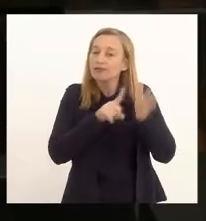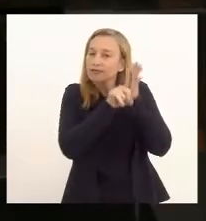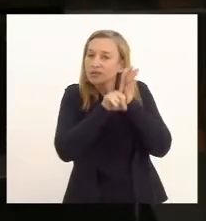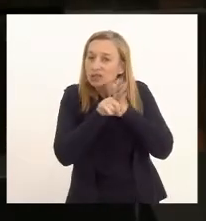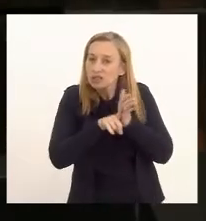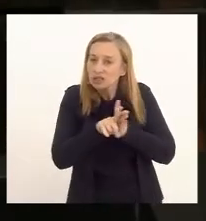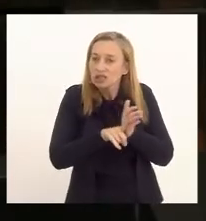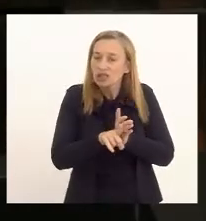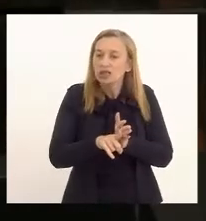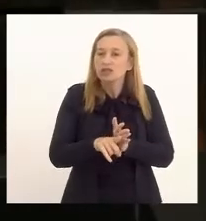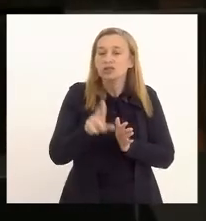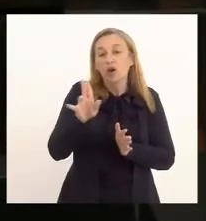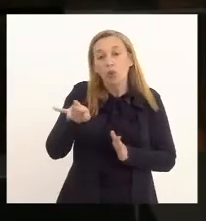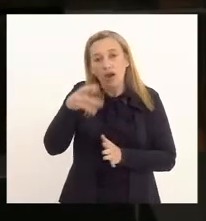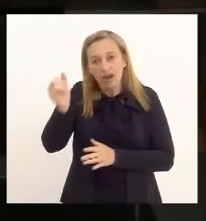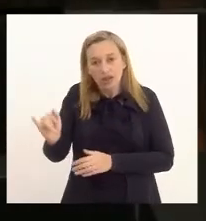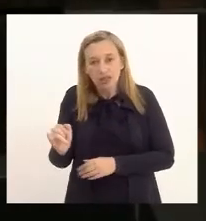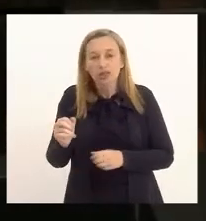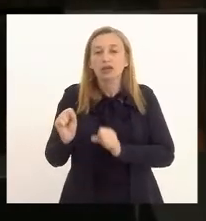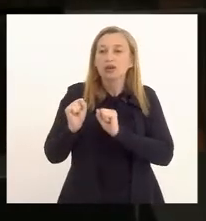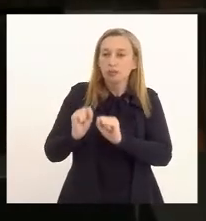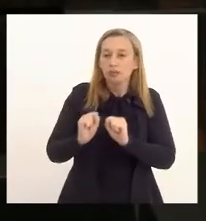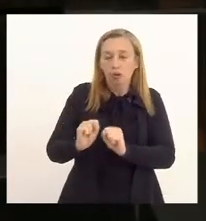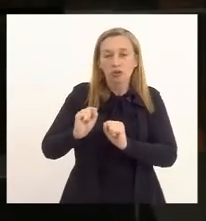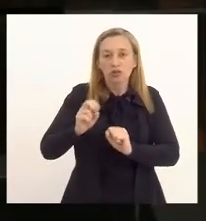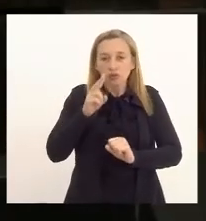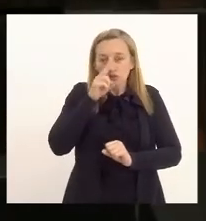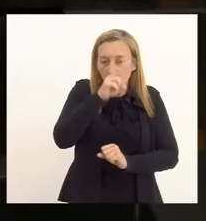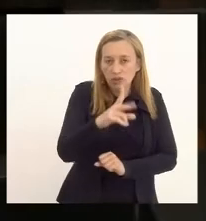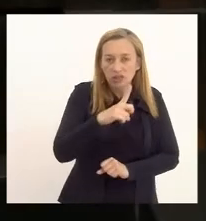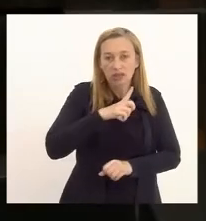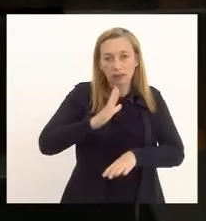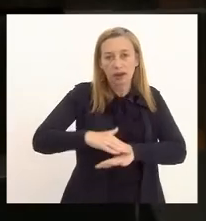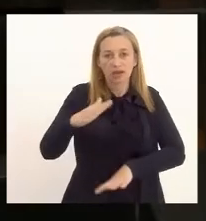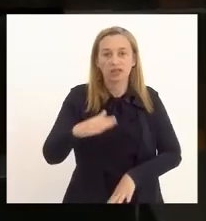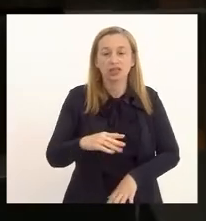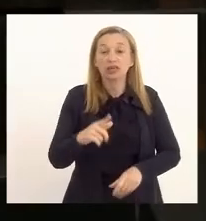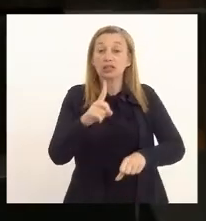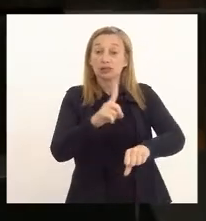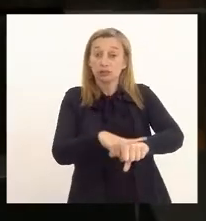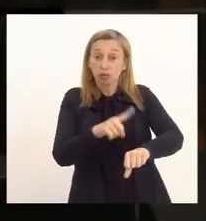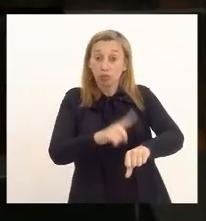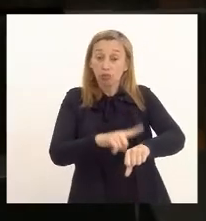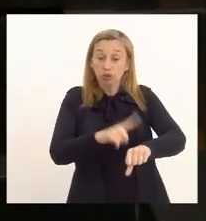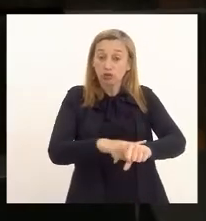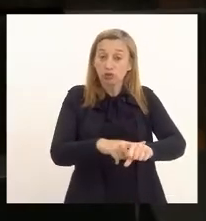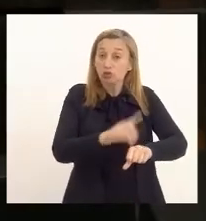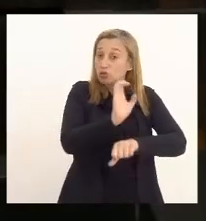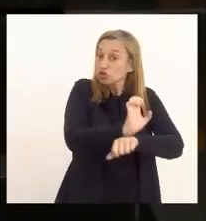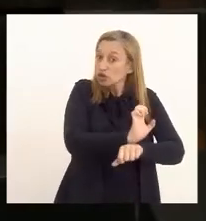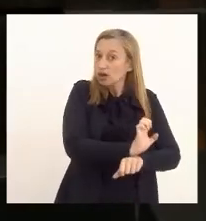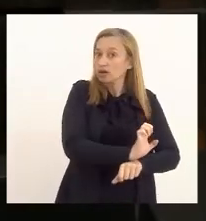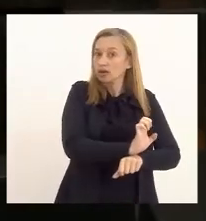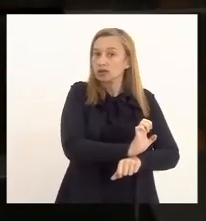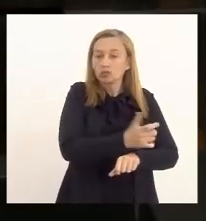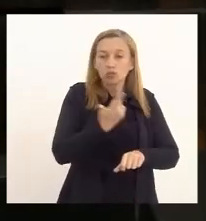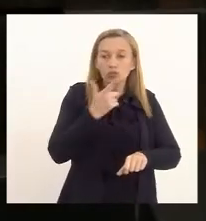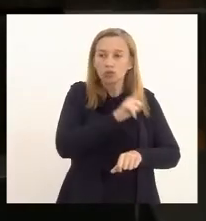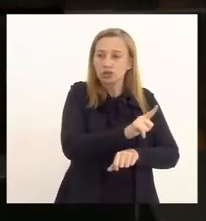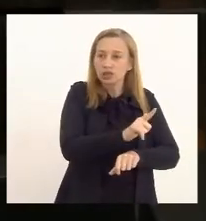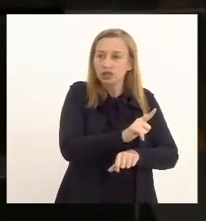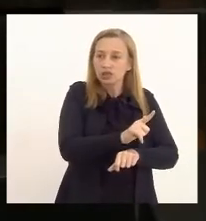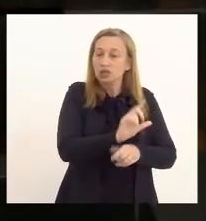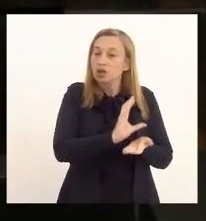as condições da UERJ para que ela possa se fortalecer, para que nesse momento em que o estado consegue